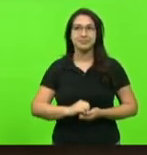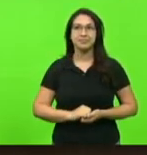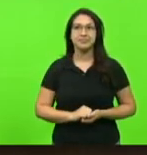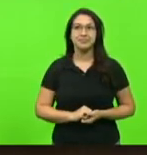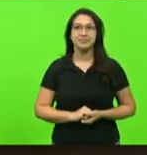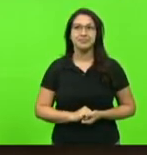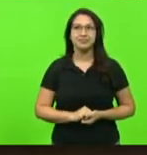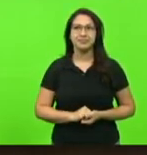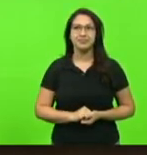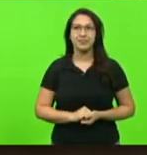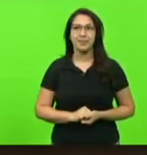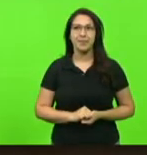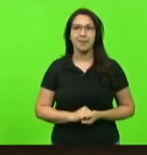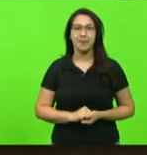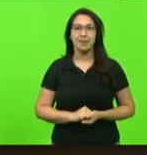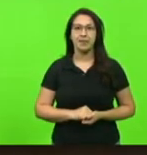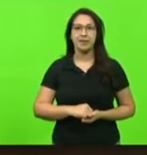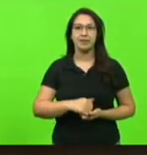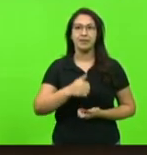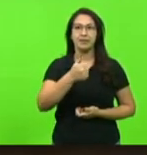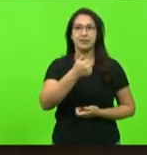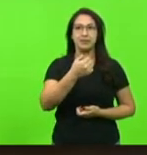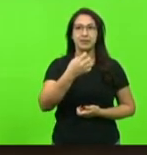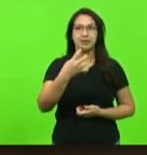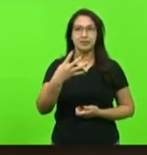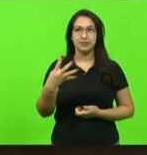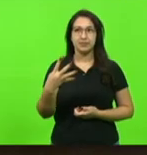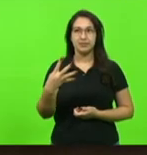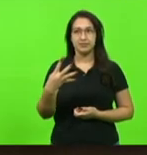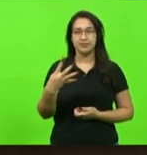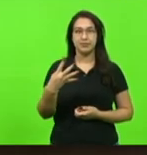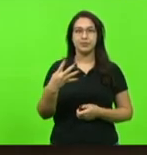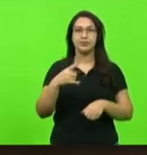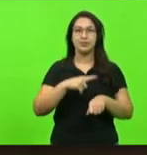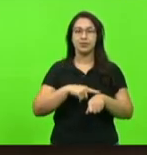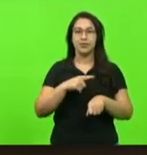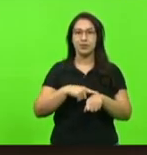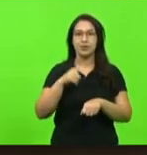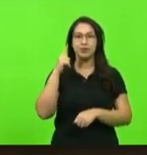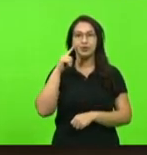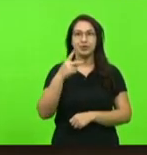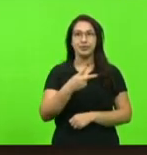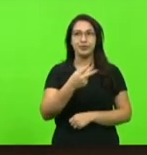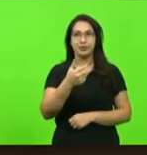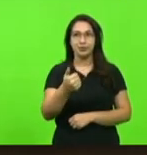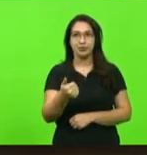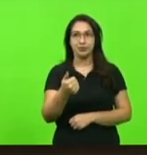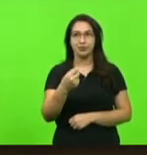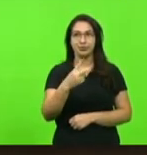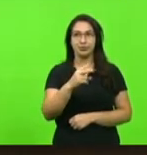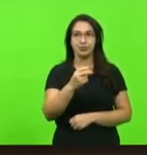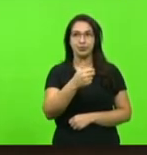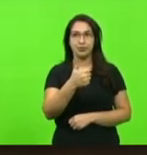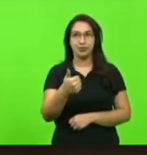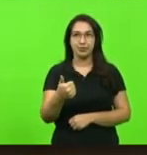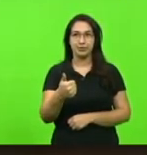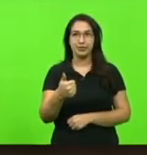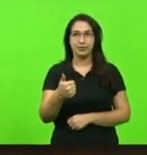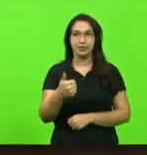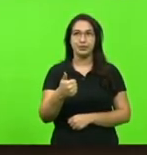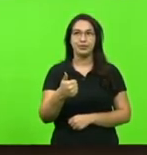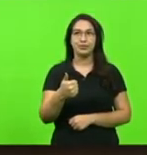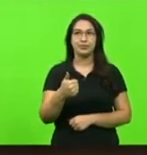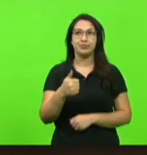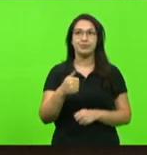Às 14h do dia 21 do mês de setembro do ano de 2021, nesta cidade de